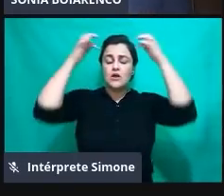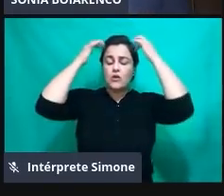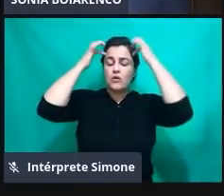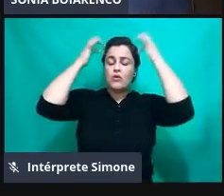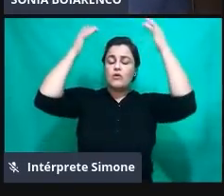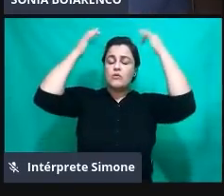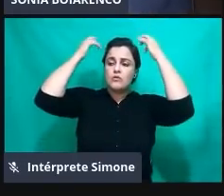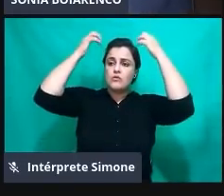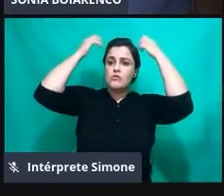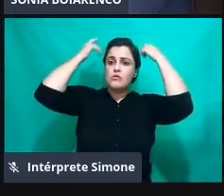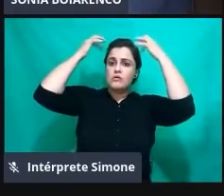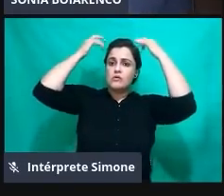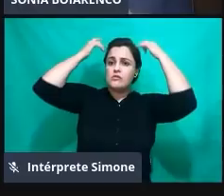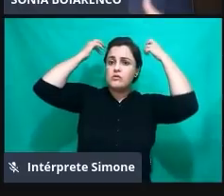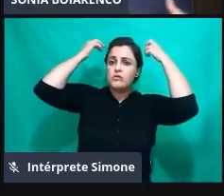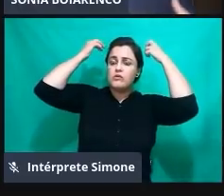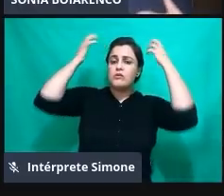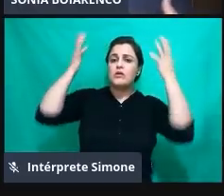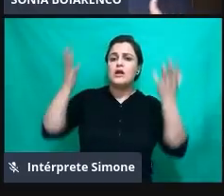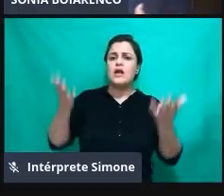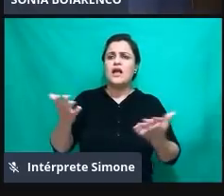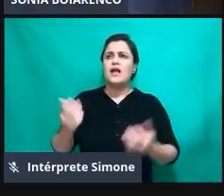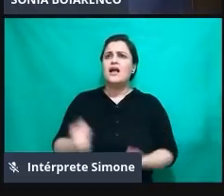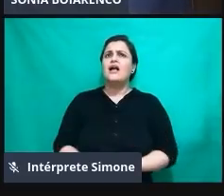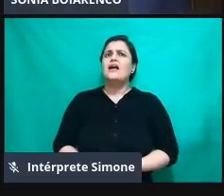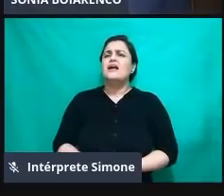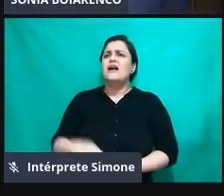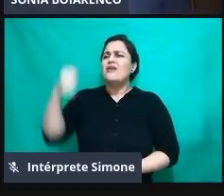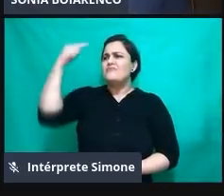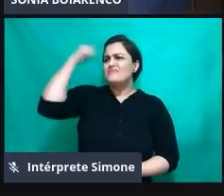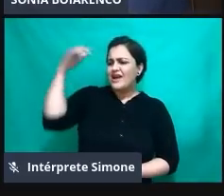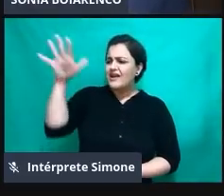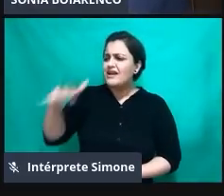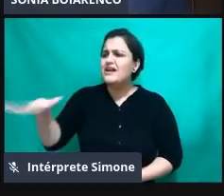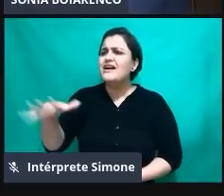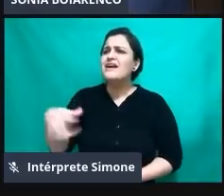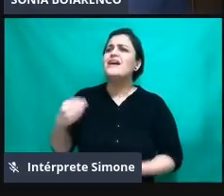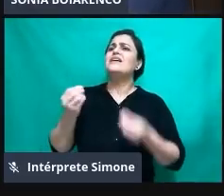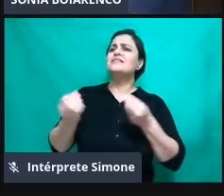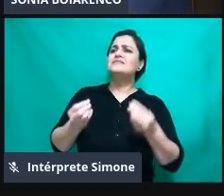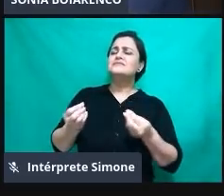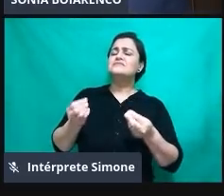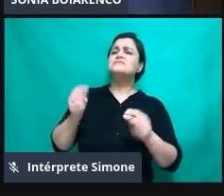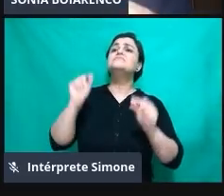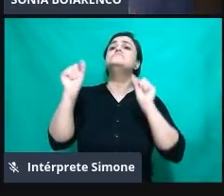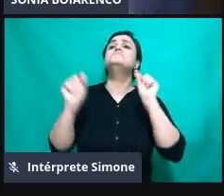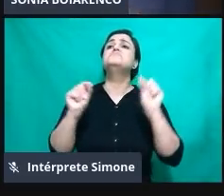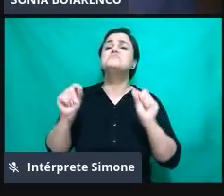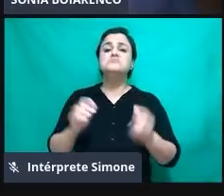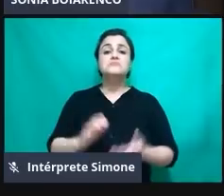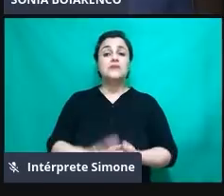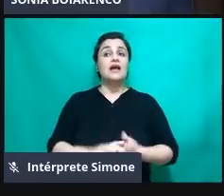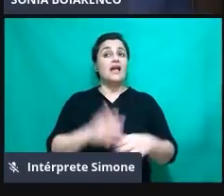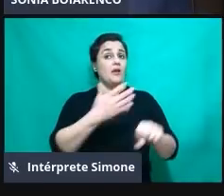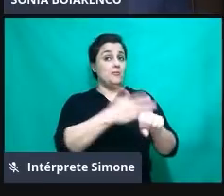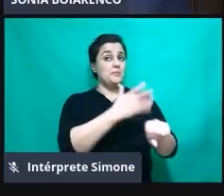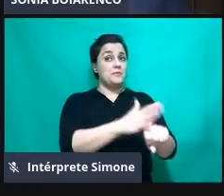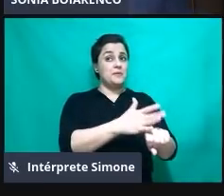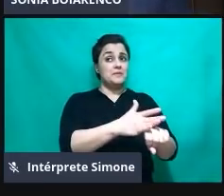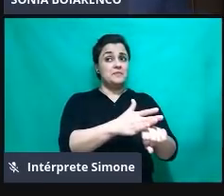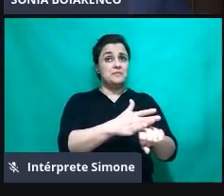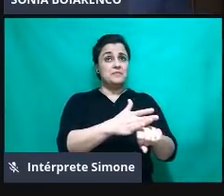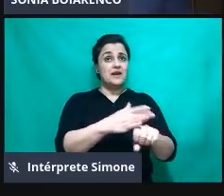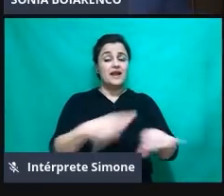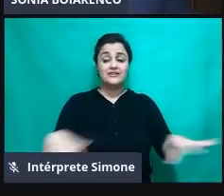mas pensamento espacial, Sônia, mas isso é uma prática só da geografia? Não, é uma prática de todas as